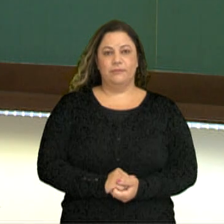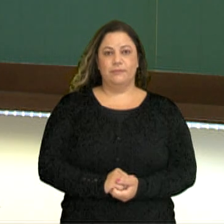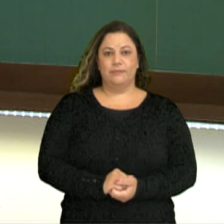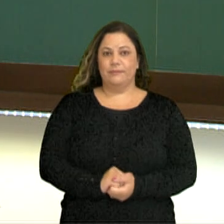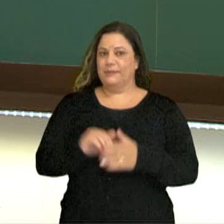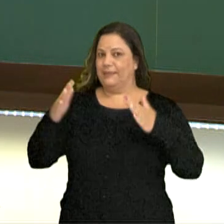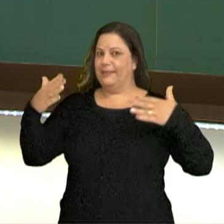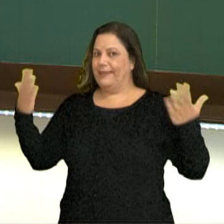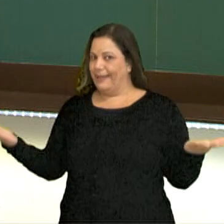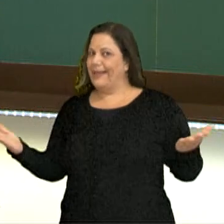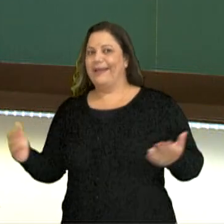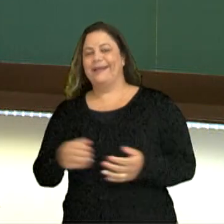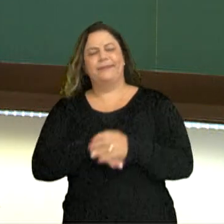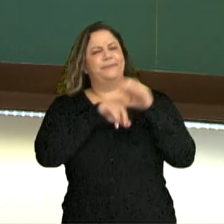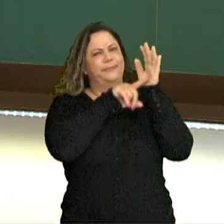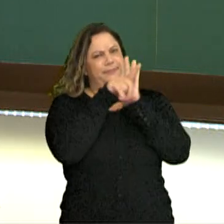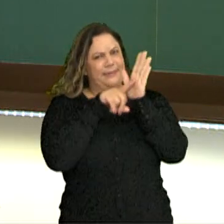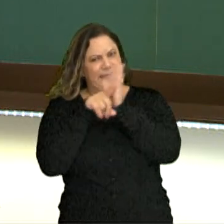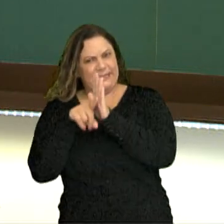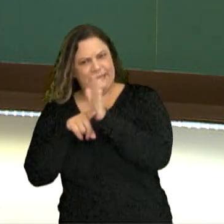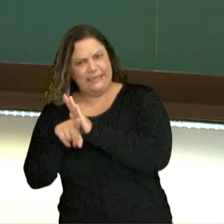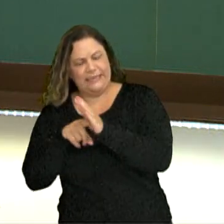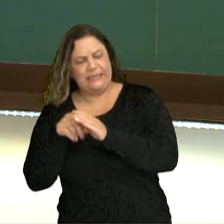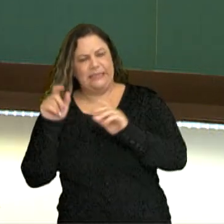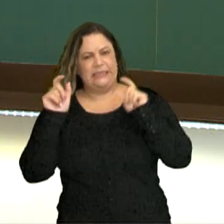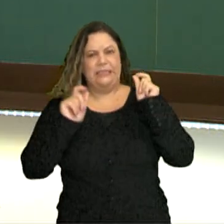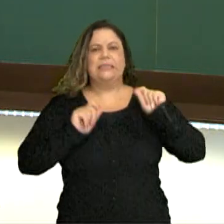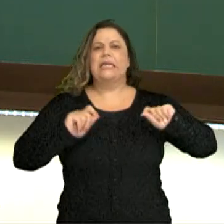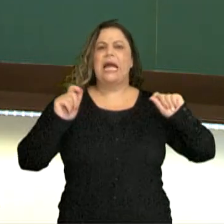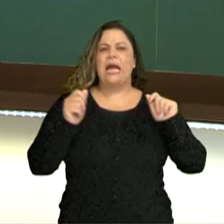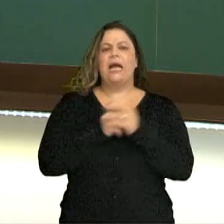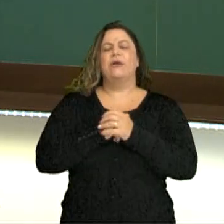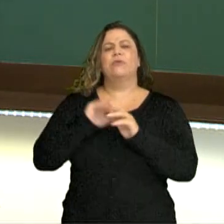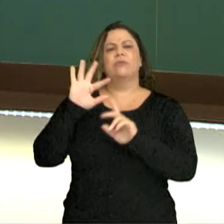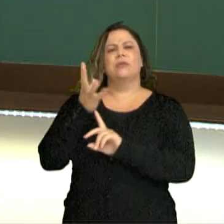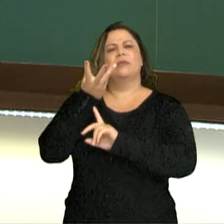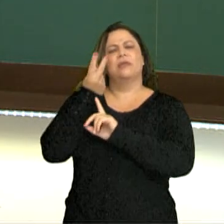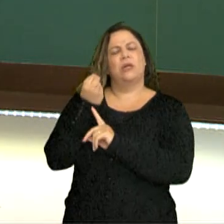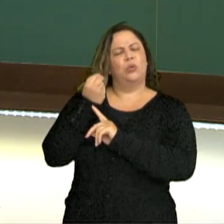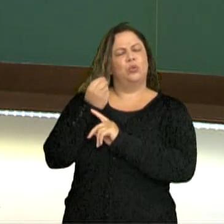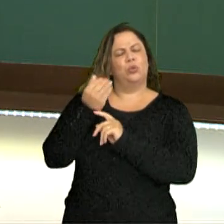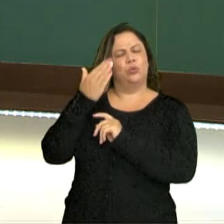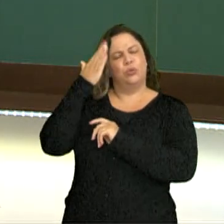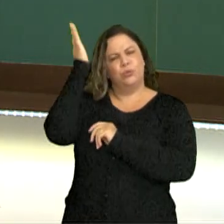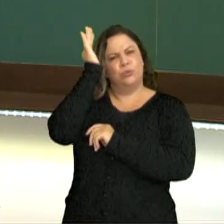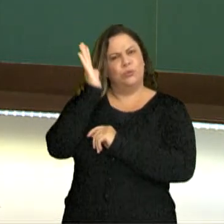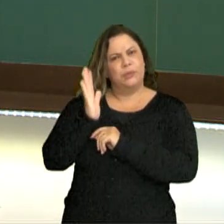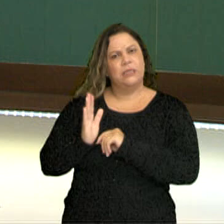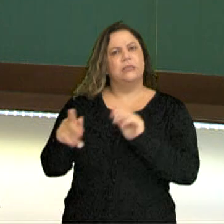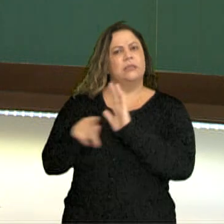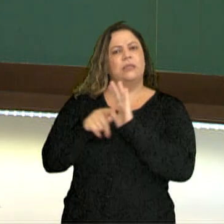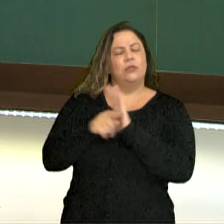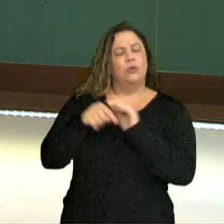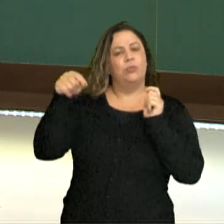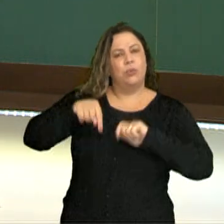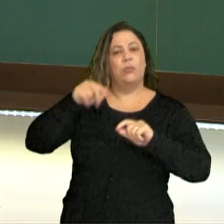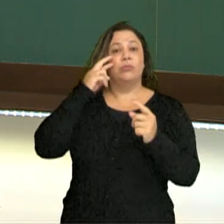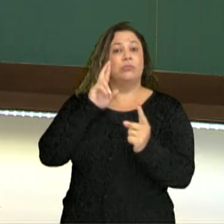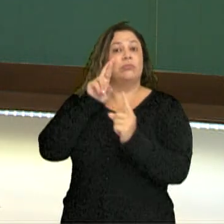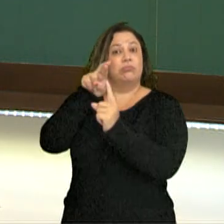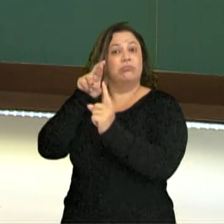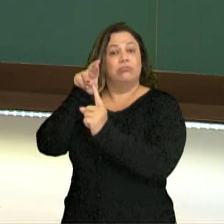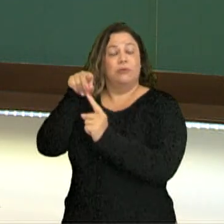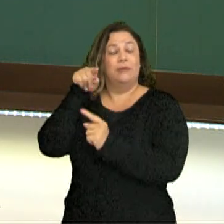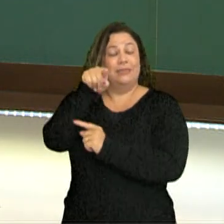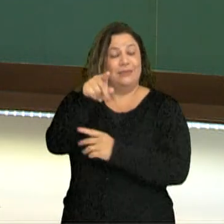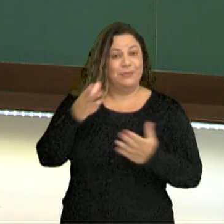E aí, pessoal, pesquisaram as obras desses artistas fantásticos? São brasileiros e podem servir de referência para